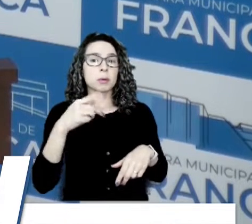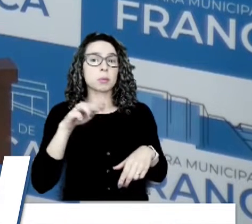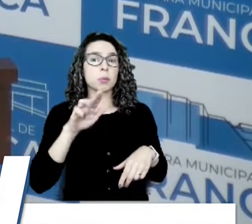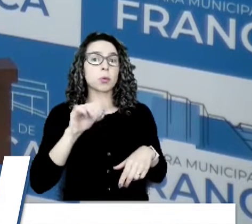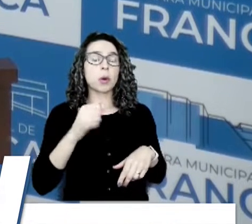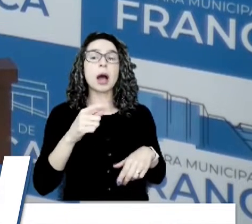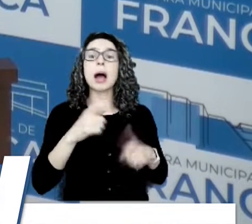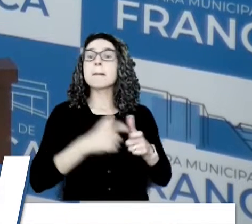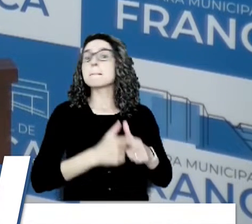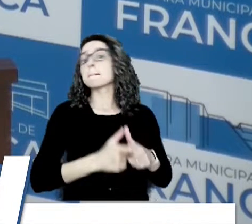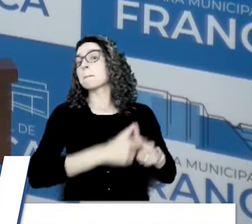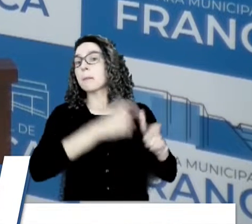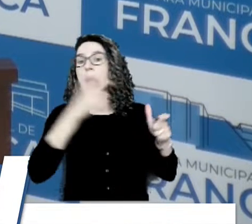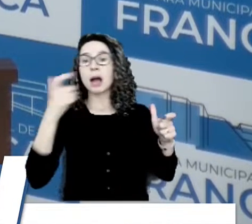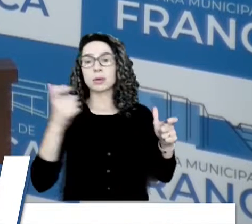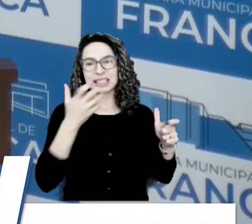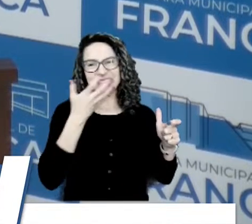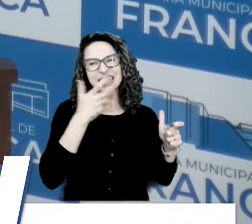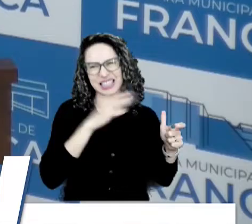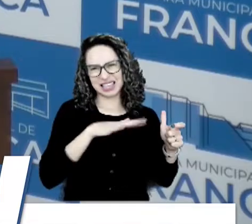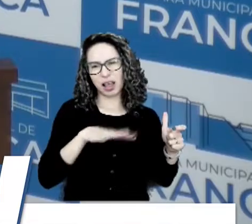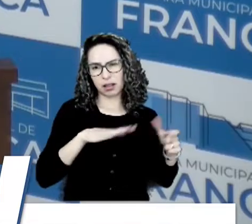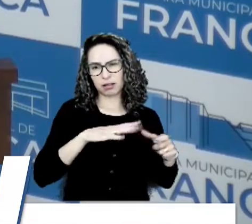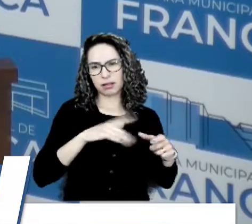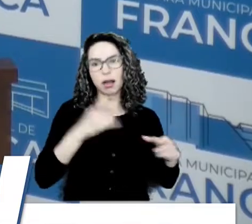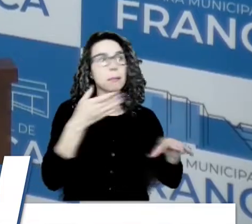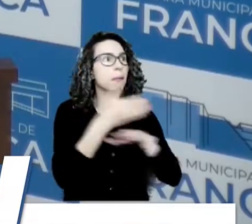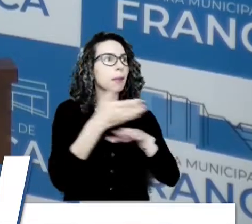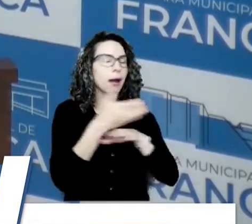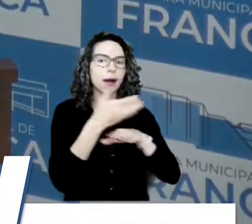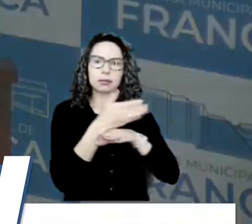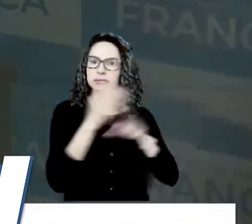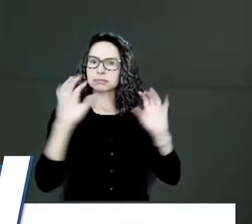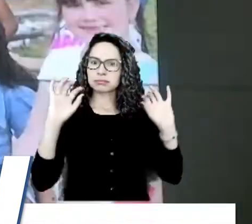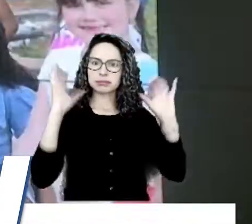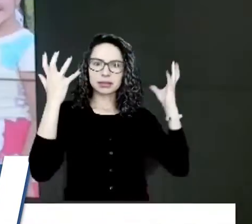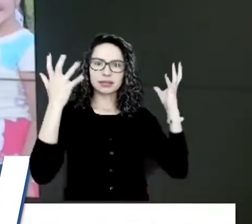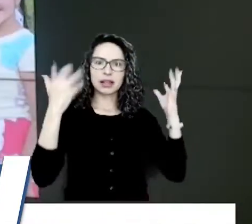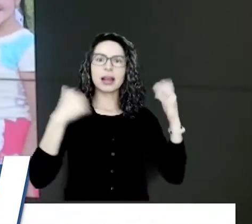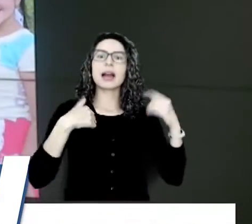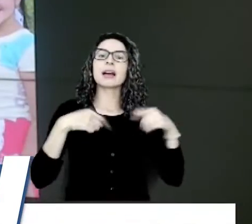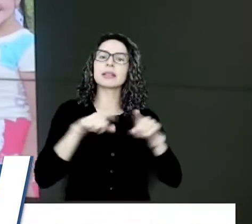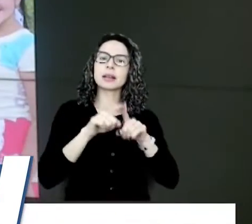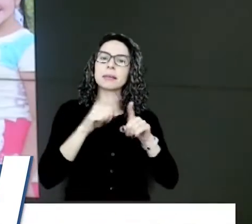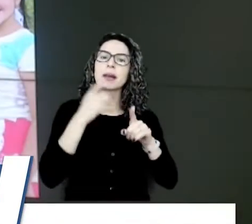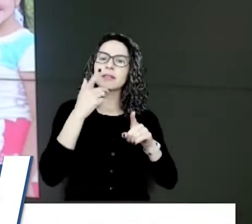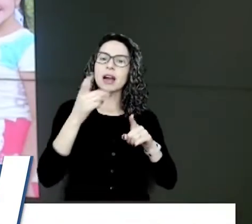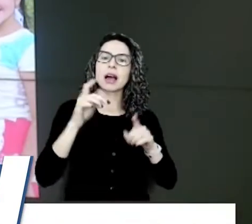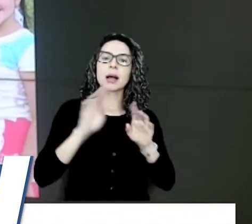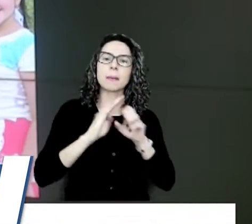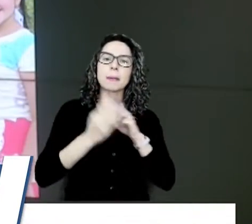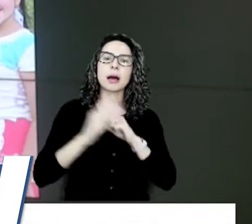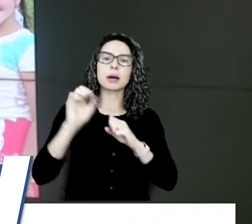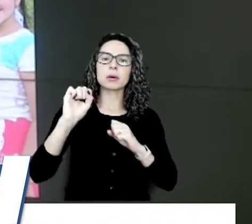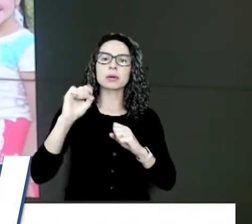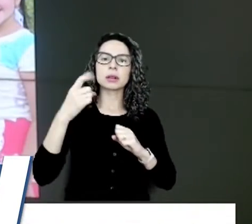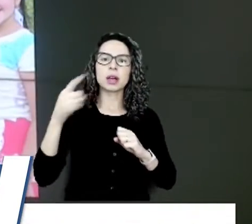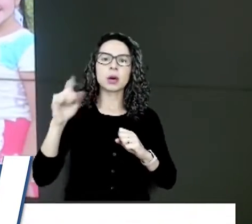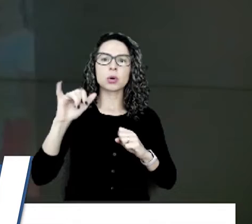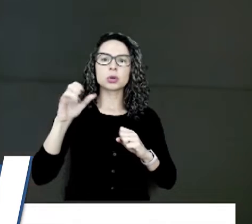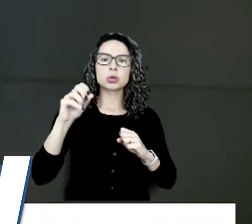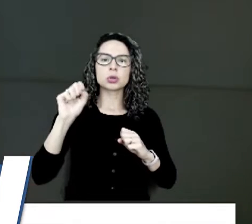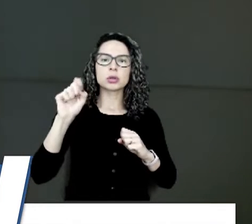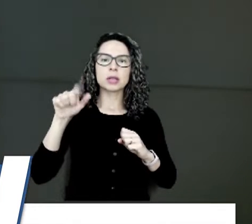das pessoas, das crianças da cidade, estavam na festa. Eu também cito São José da Bela Vista,